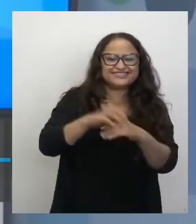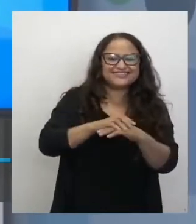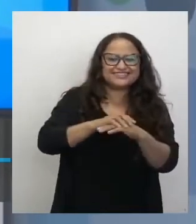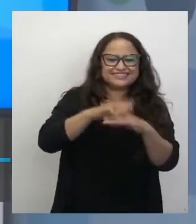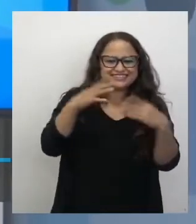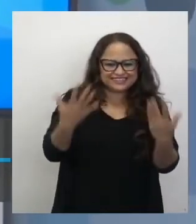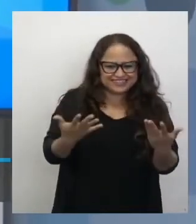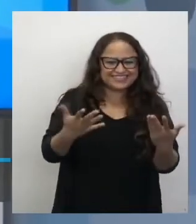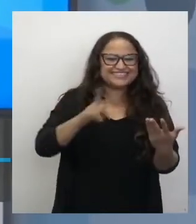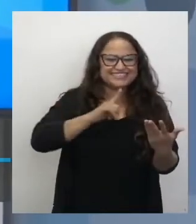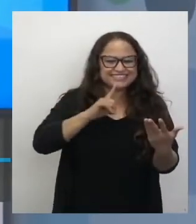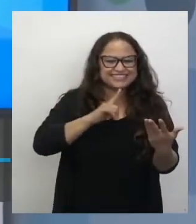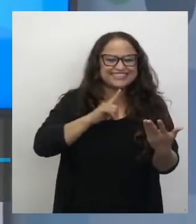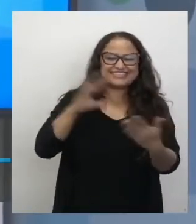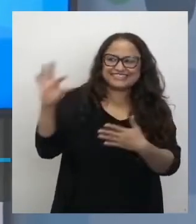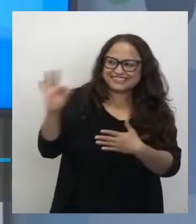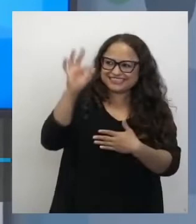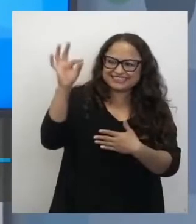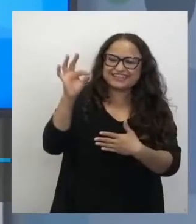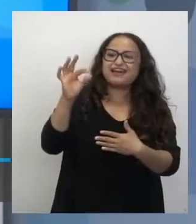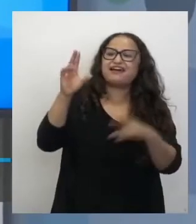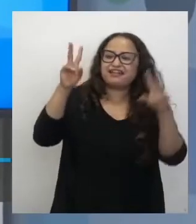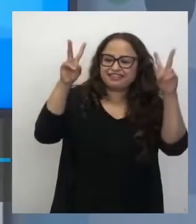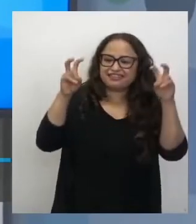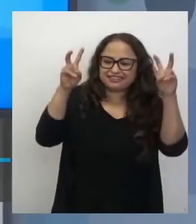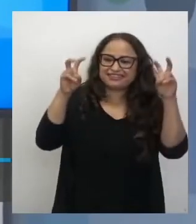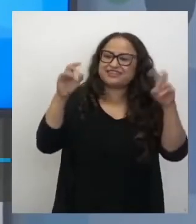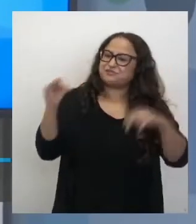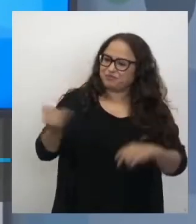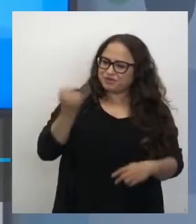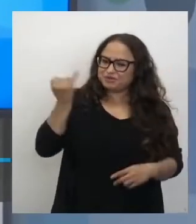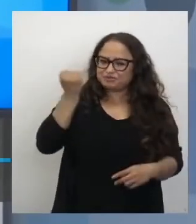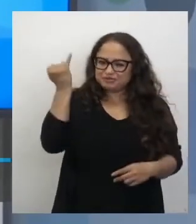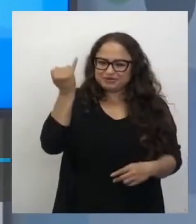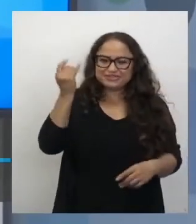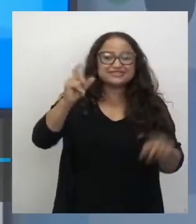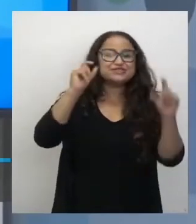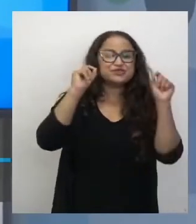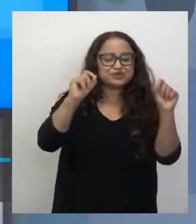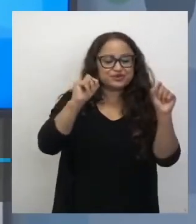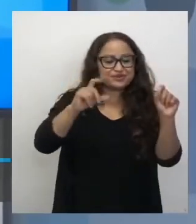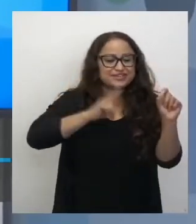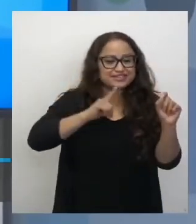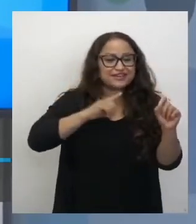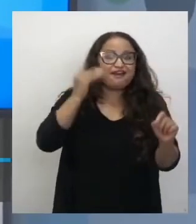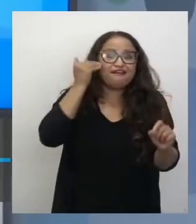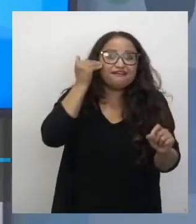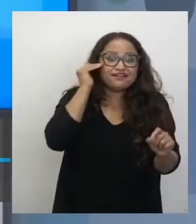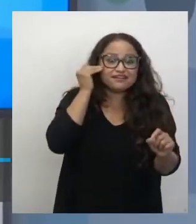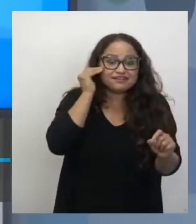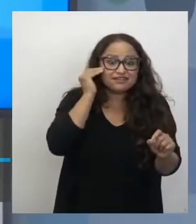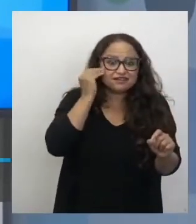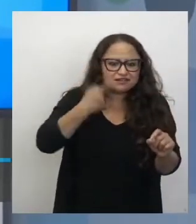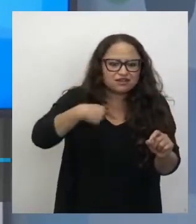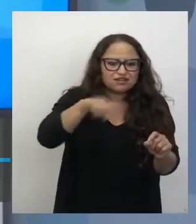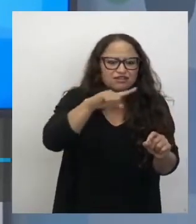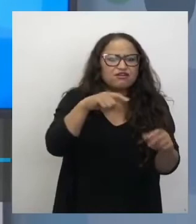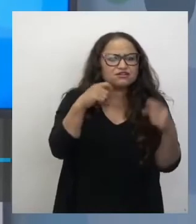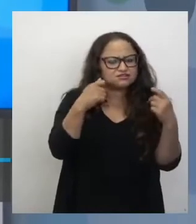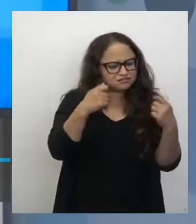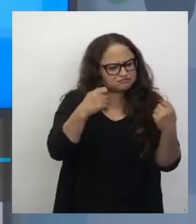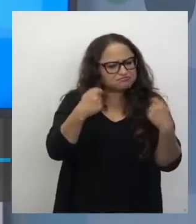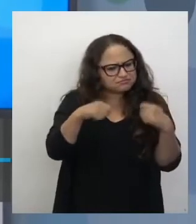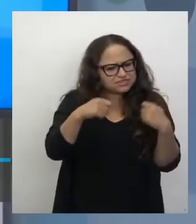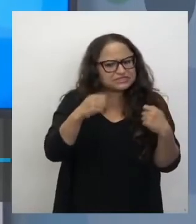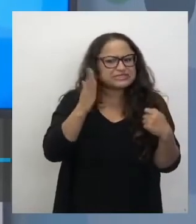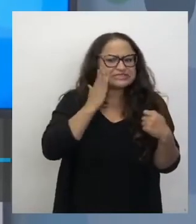fossem extintas. Então, olha como o tema é importante, né? Agora, o que levou a entender isso? A gente precisa saber, né? O aluno leu, nós